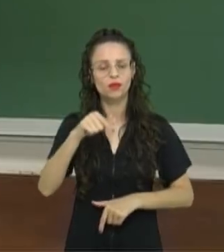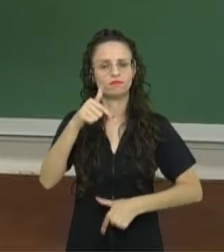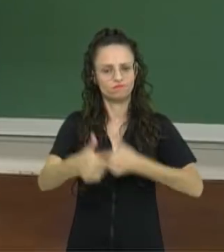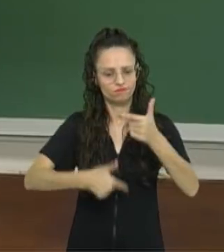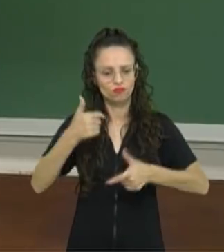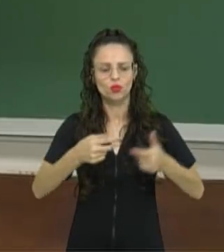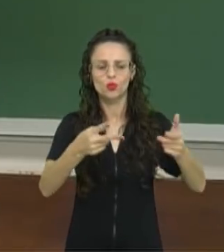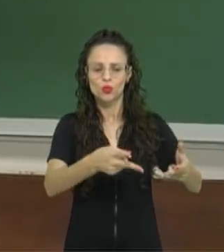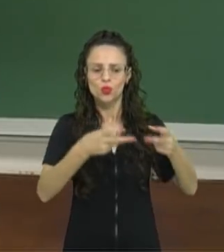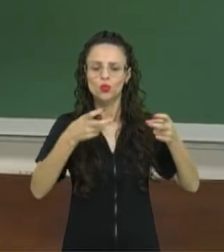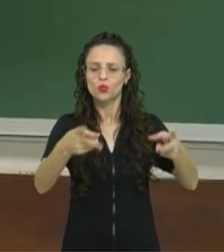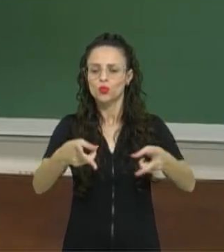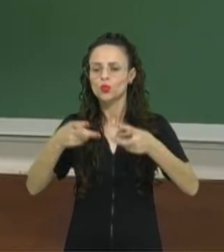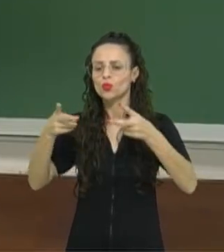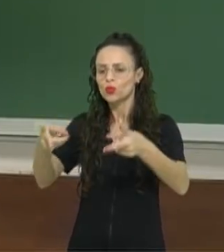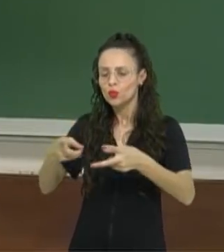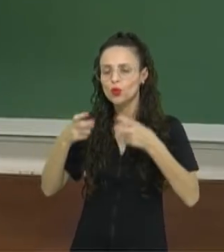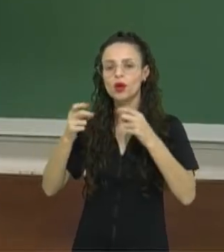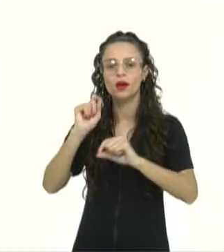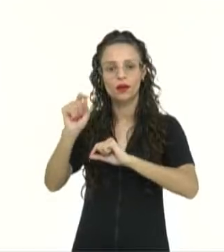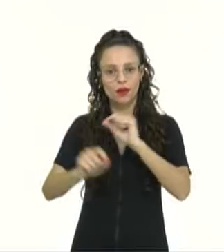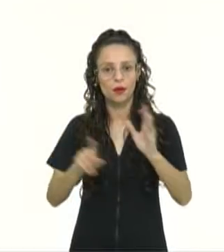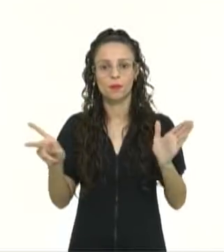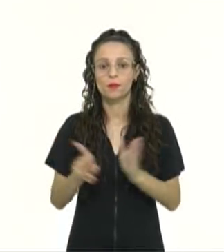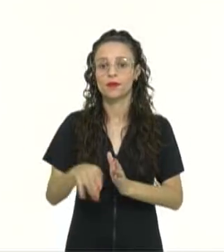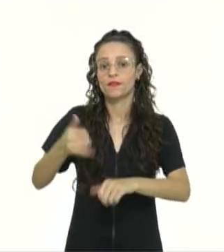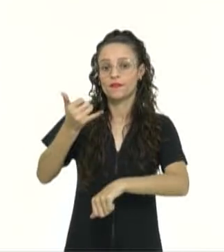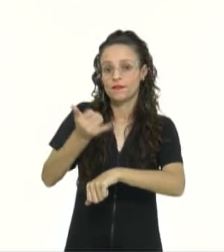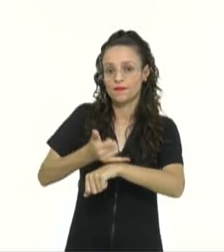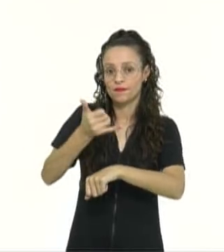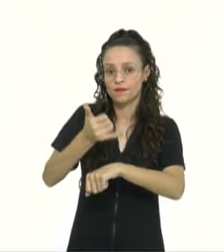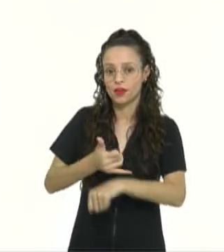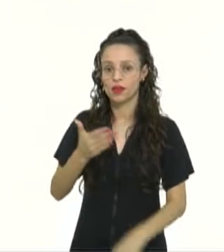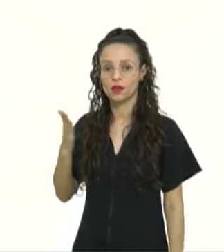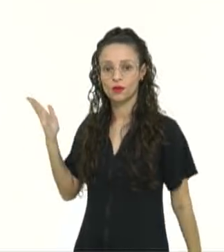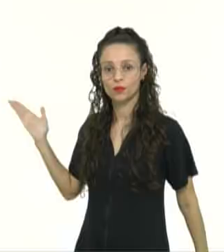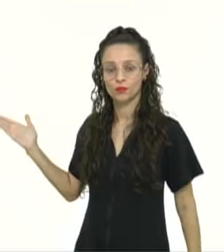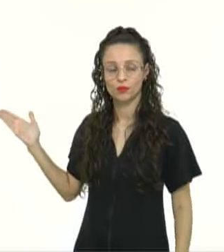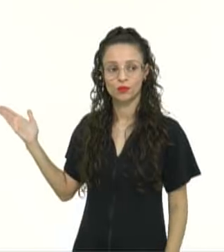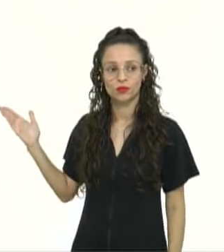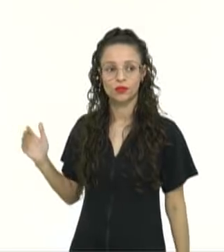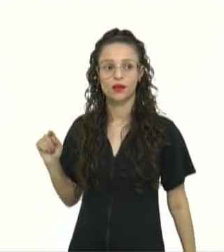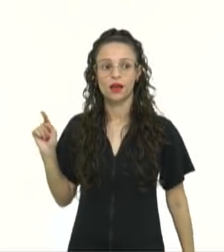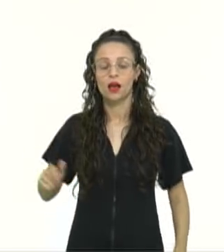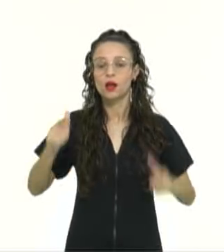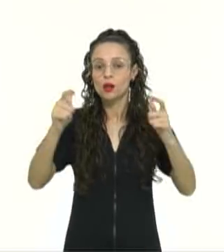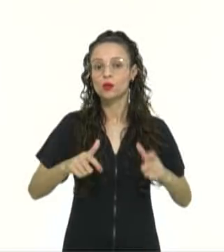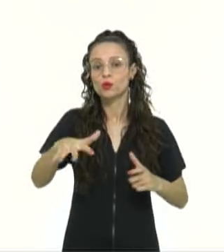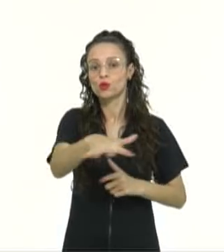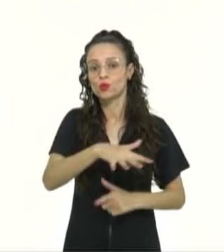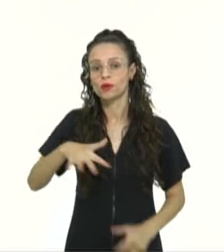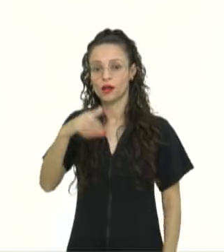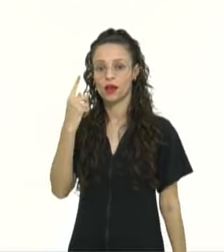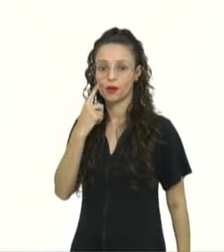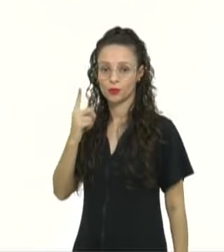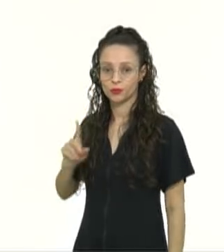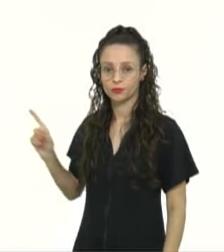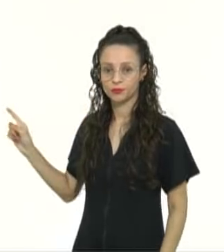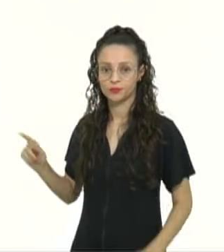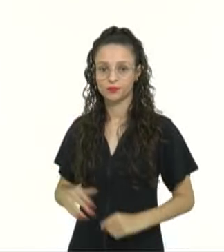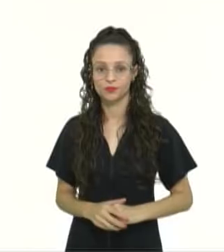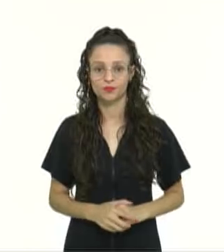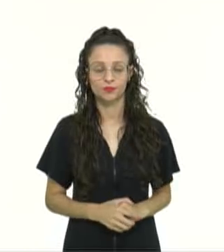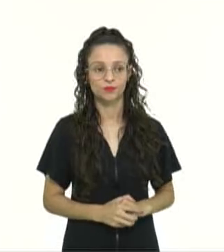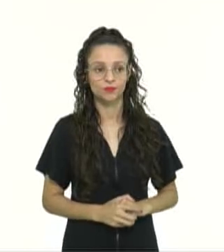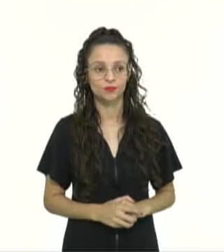atividade, né, que é o extrativismo do ferro, que está ocorrendo nessa área aqui, nessa fotografia,